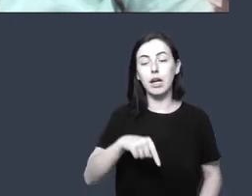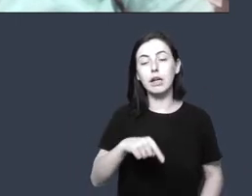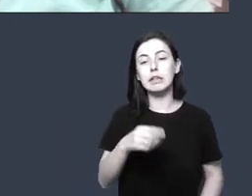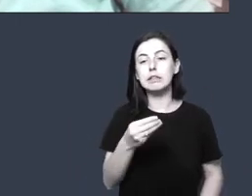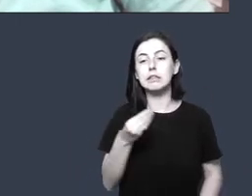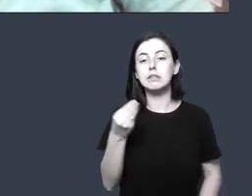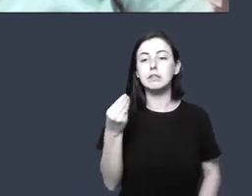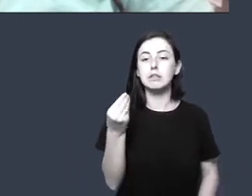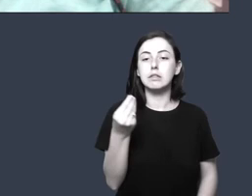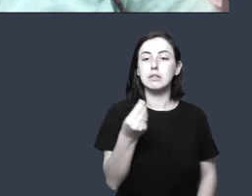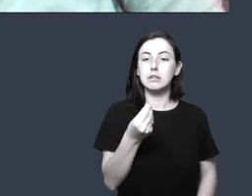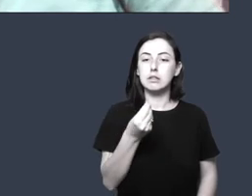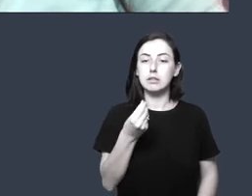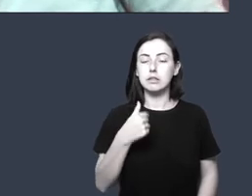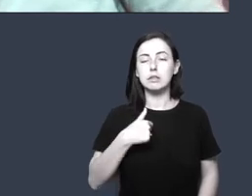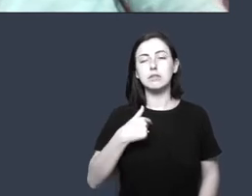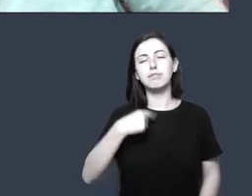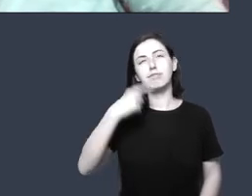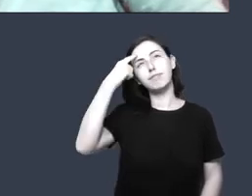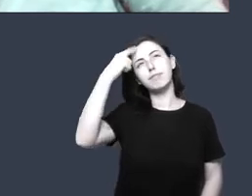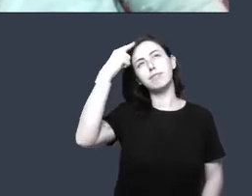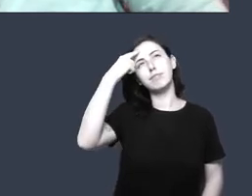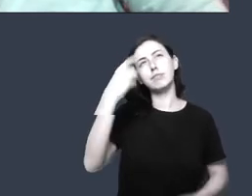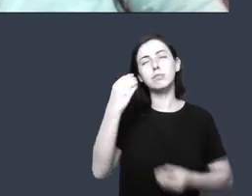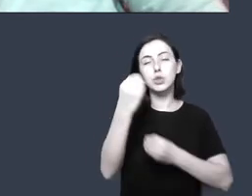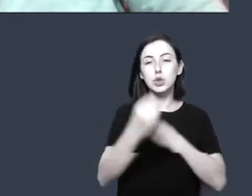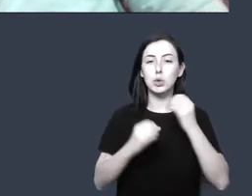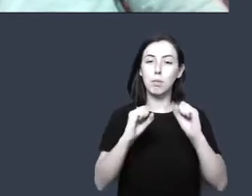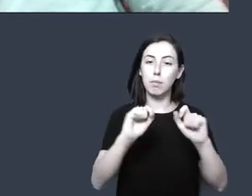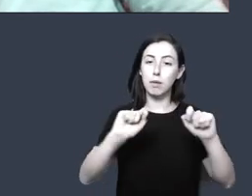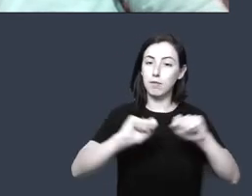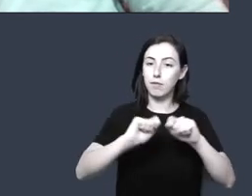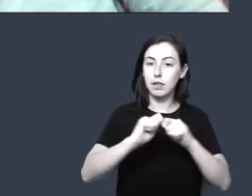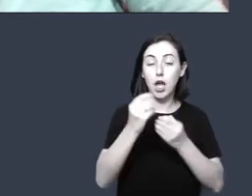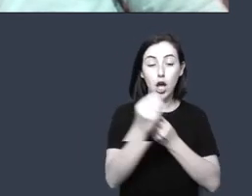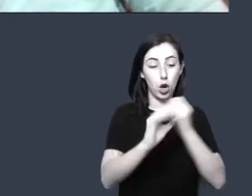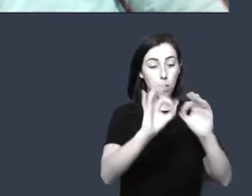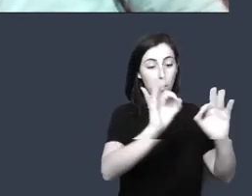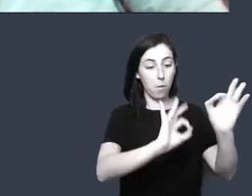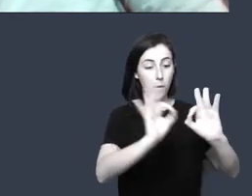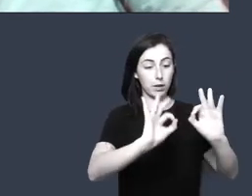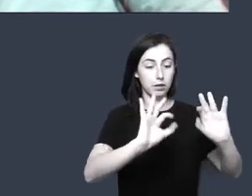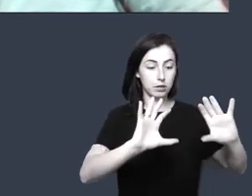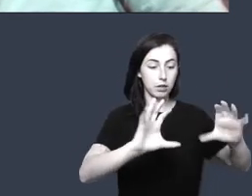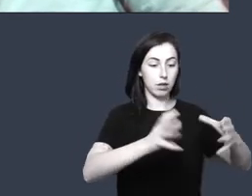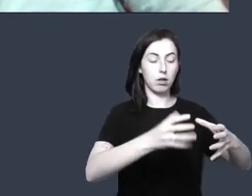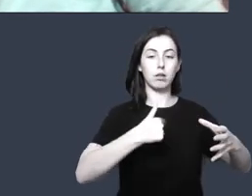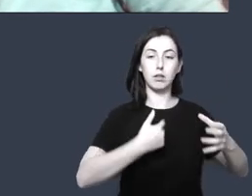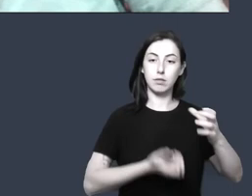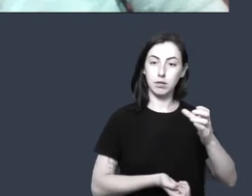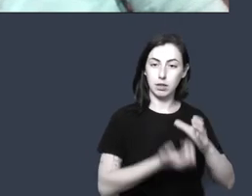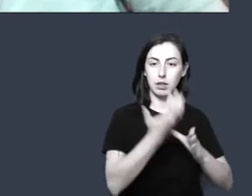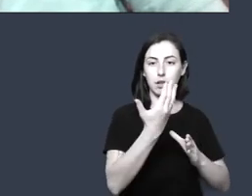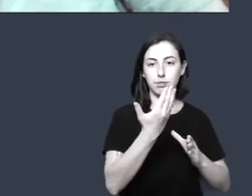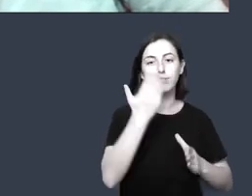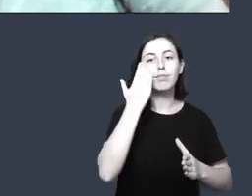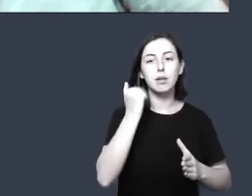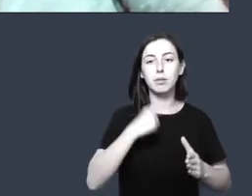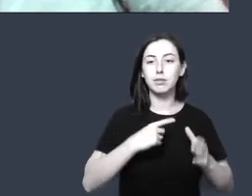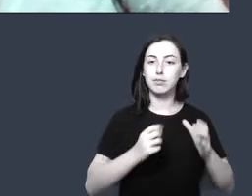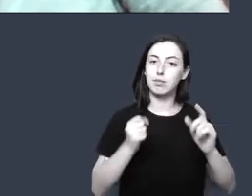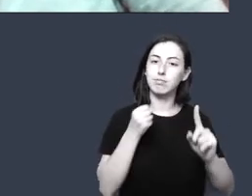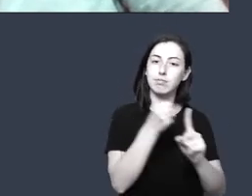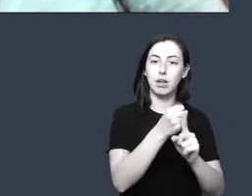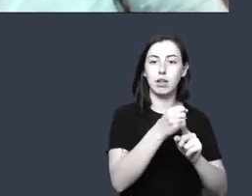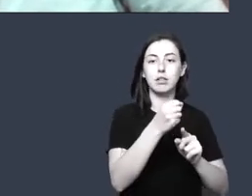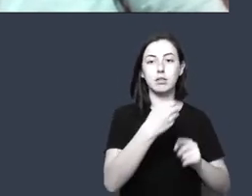E que eu pensei também, o que eu poderia fazer, né? Que tipo de organização eu poderia criar? Eu sabia que ia ter um grande impacto na vida das pessoas e que